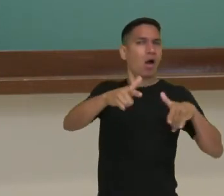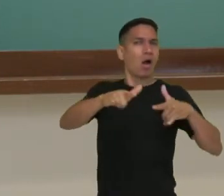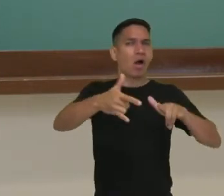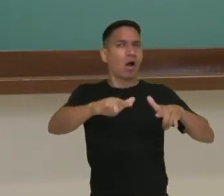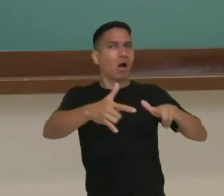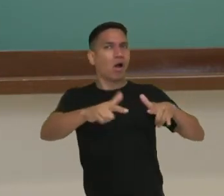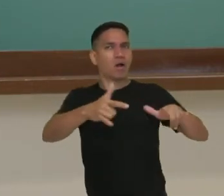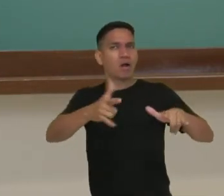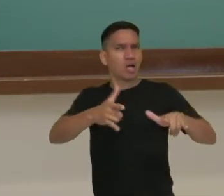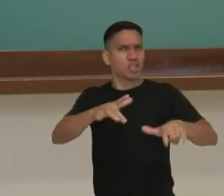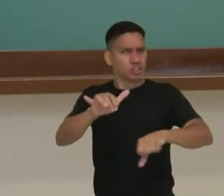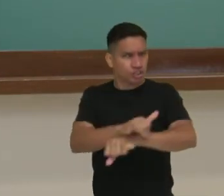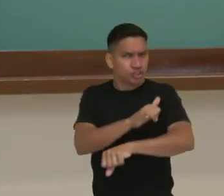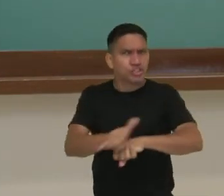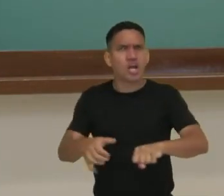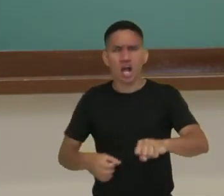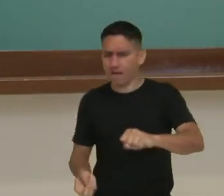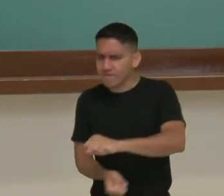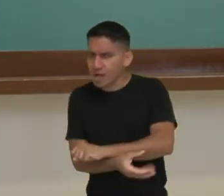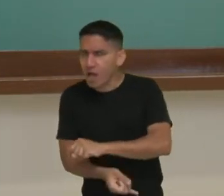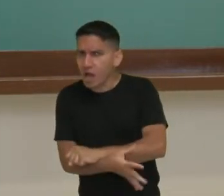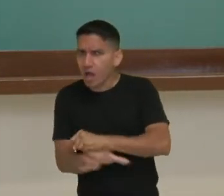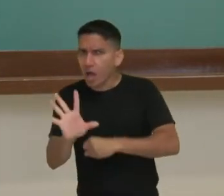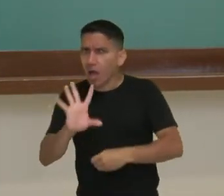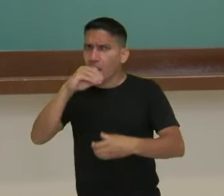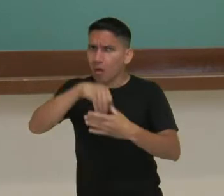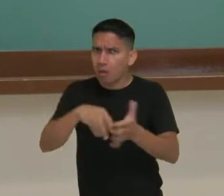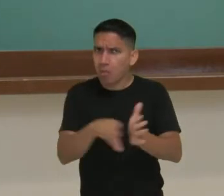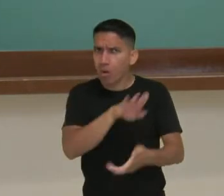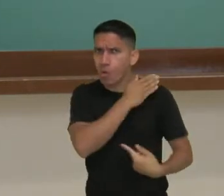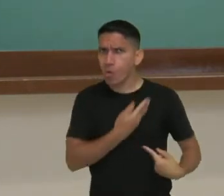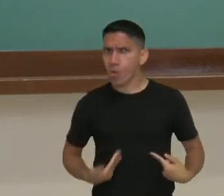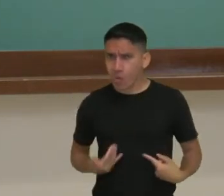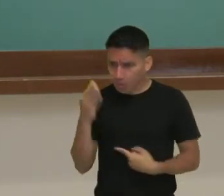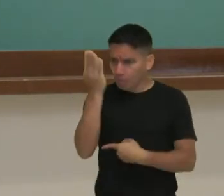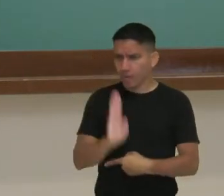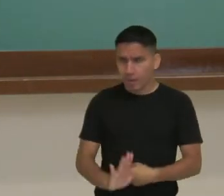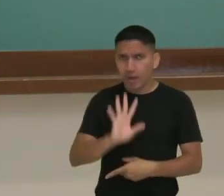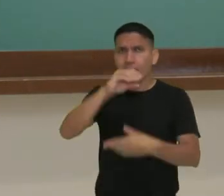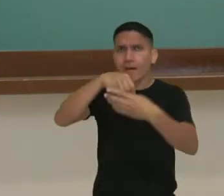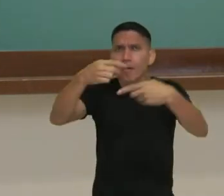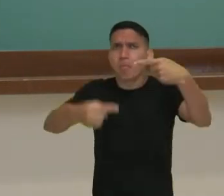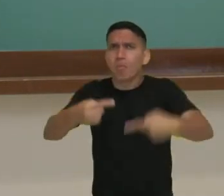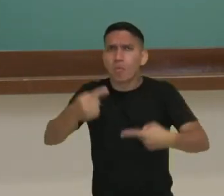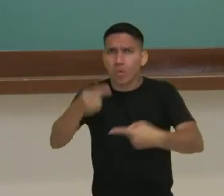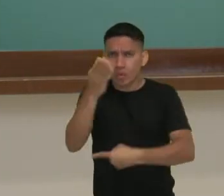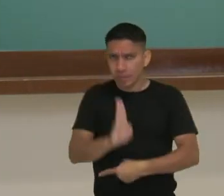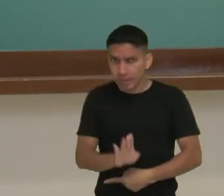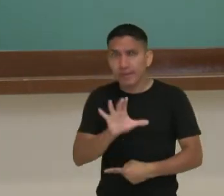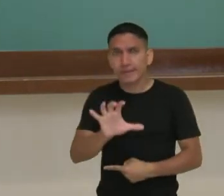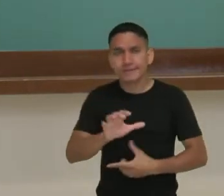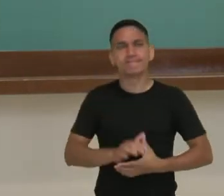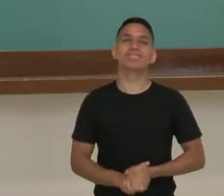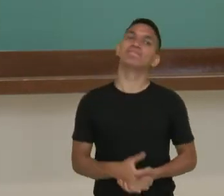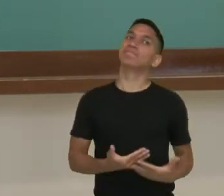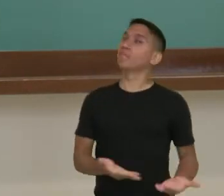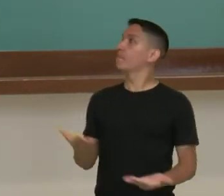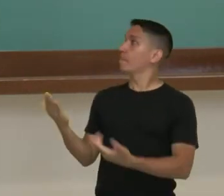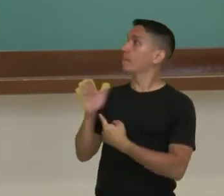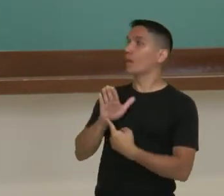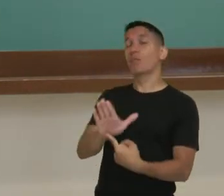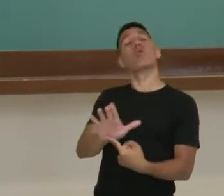de uma fraude dentro do Estado do Brasil, né, dentro da política brasileira? Aqui a gente tem